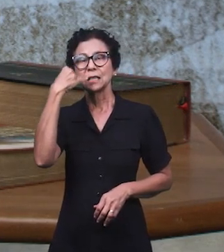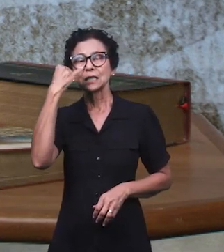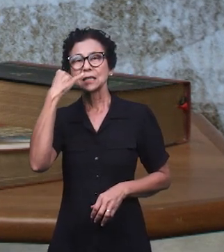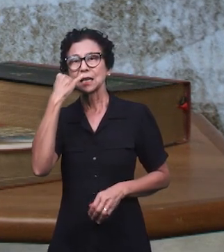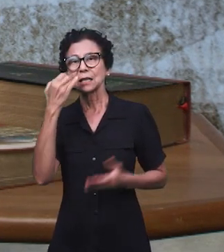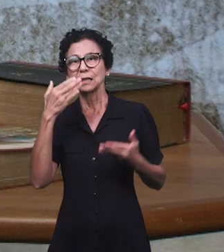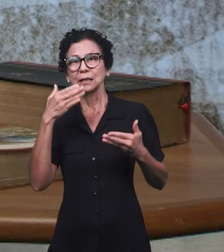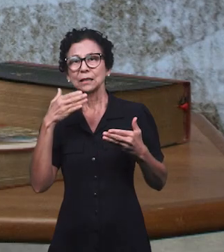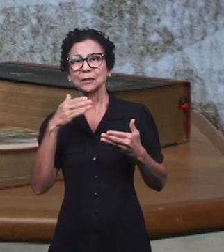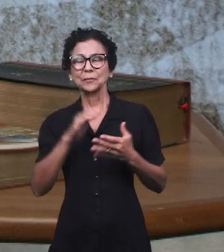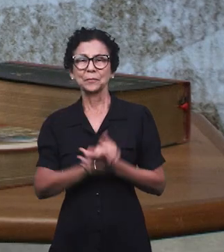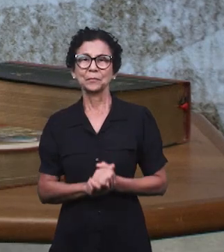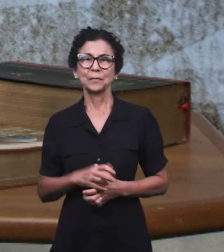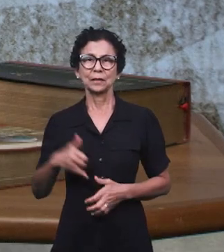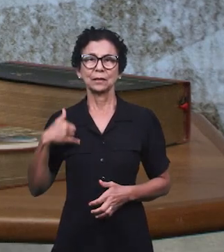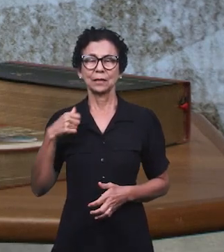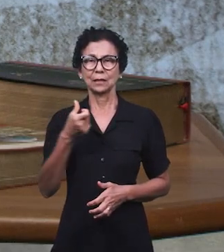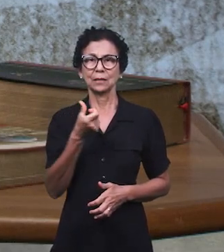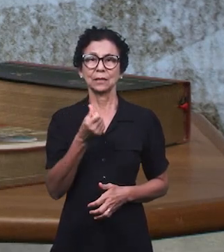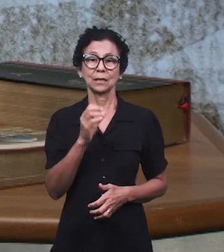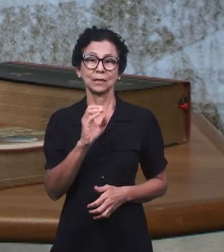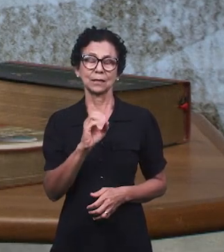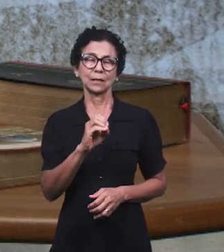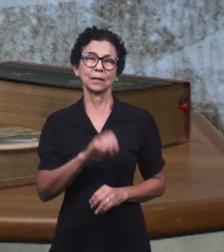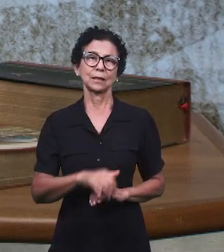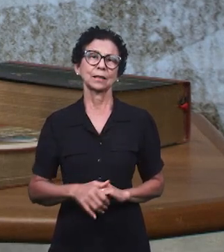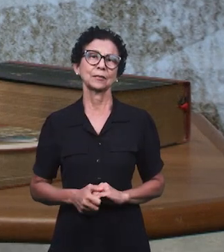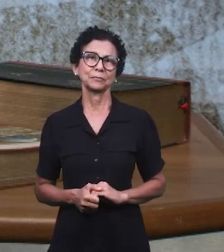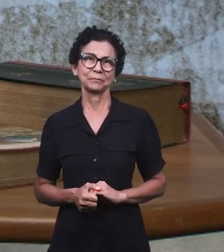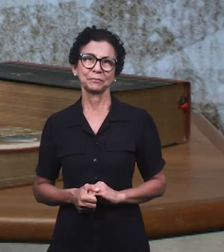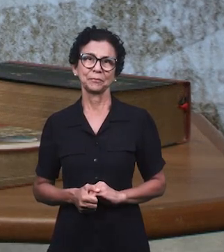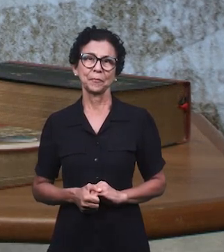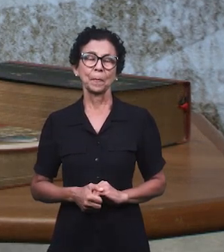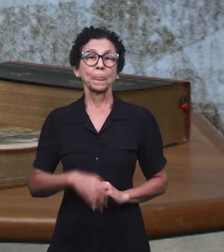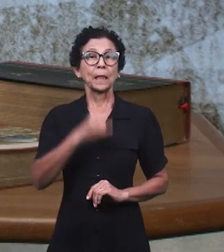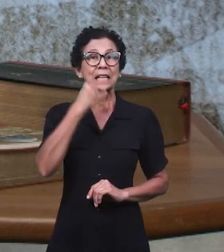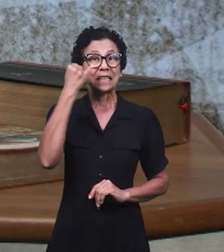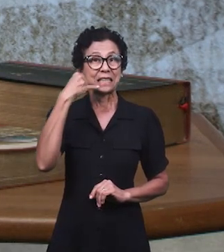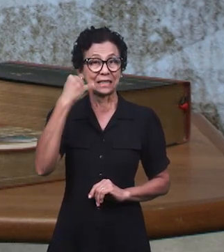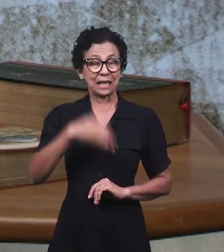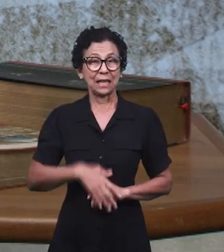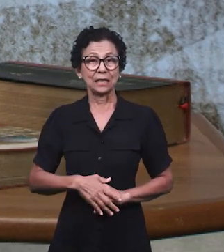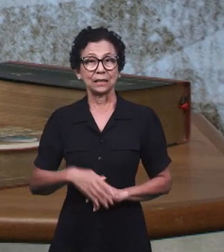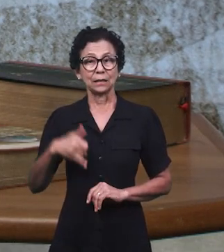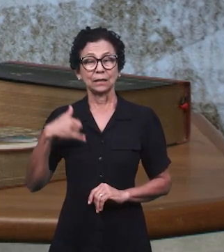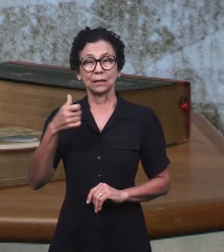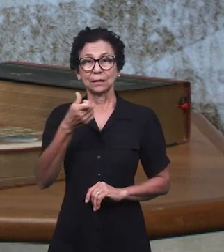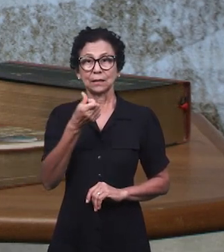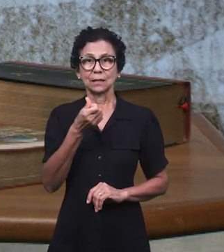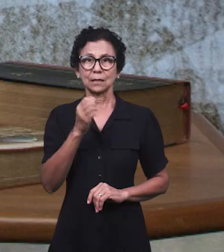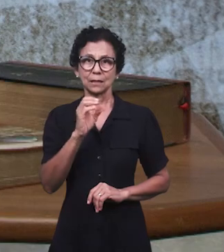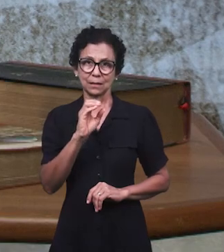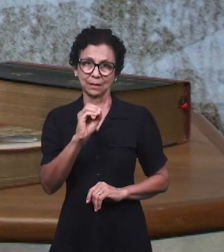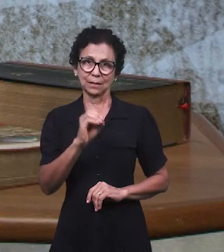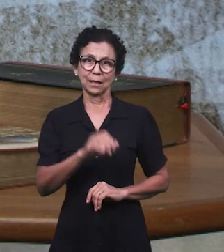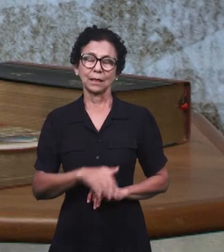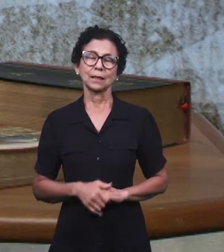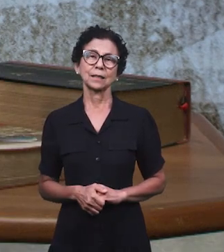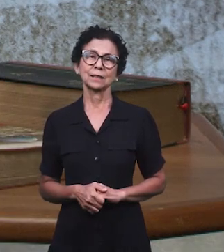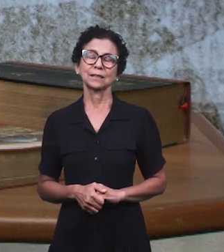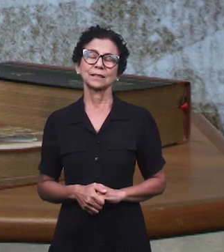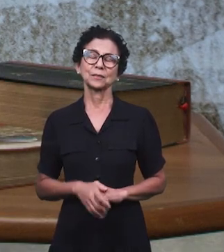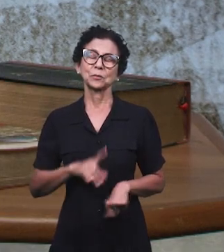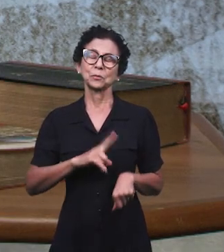os gerou. A gente vê aqui, ó, que Isaque tinha 60 anos quando